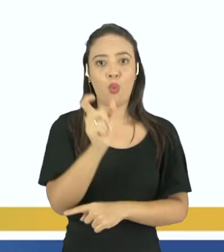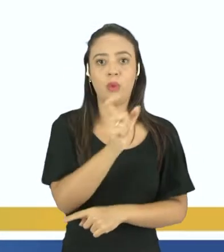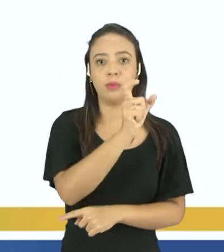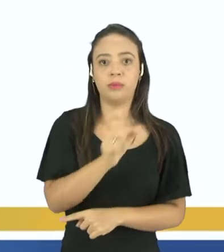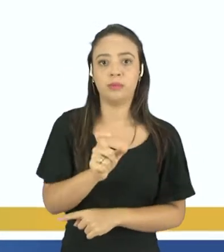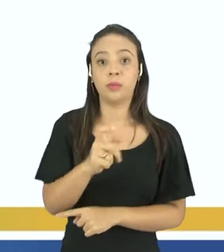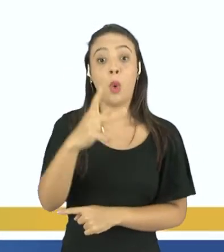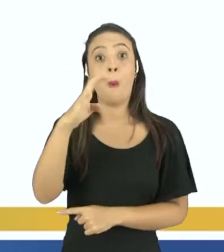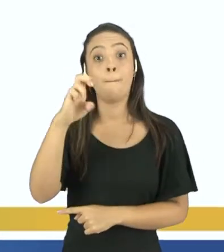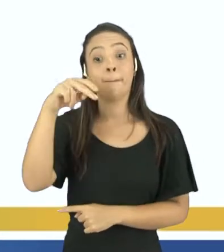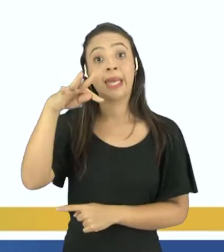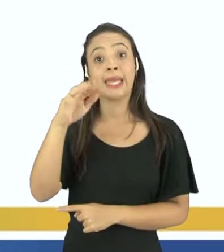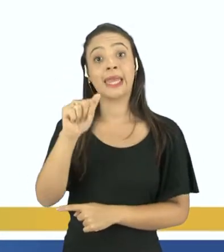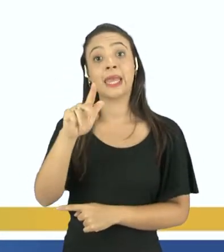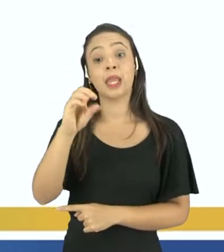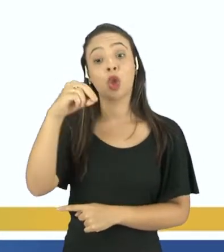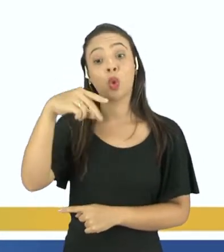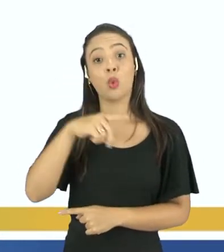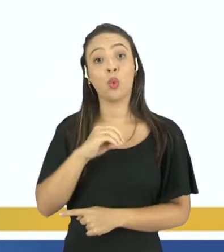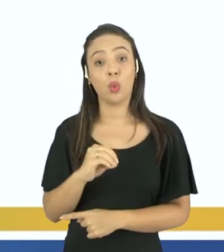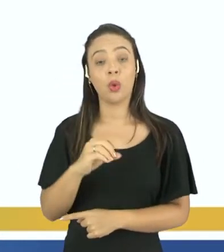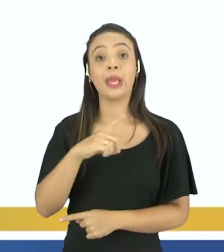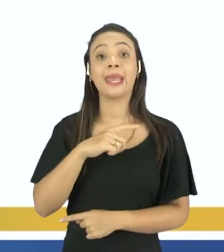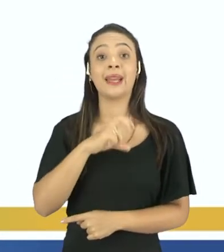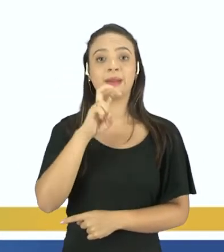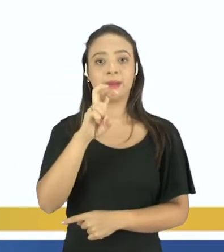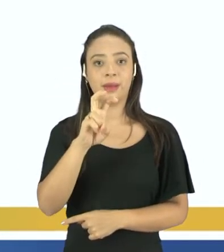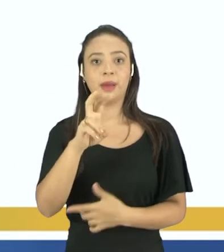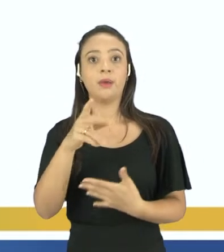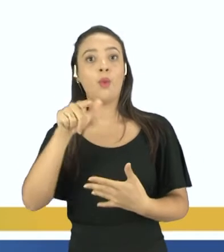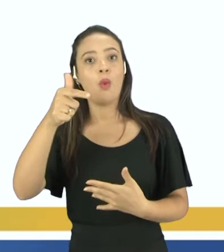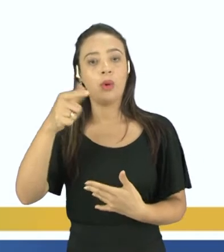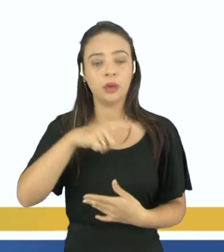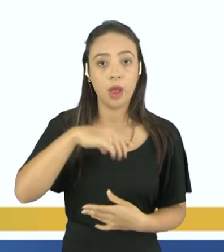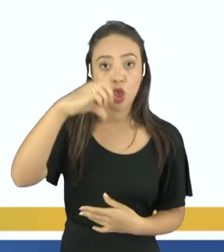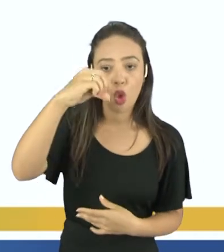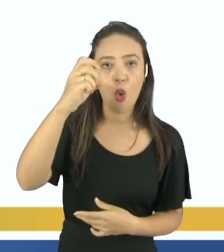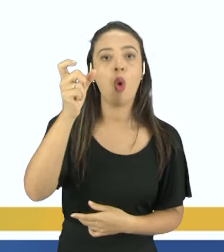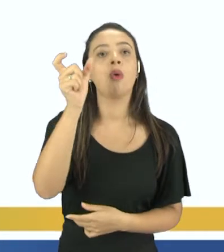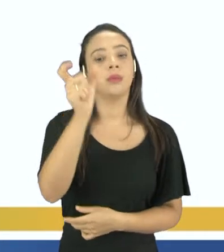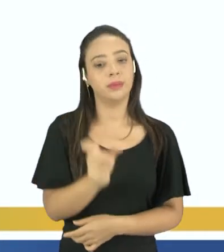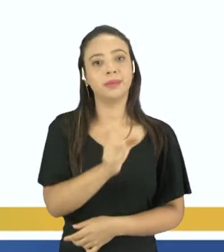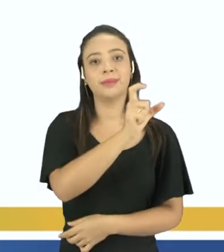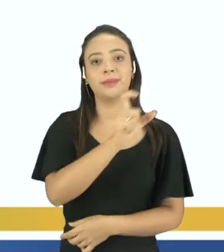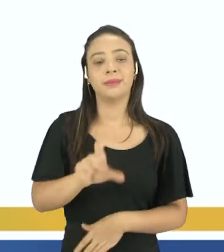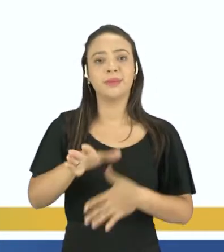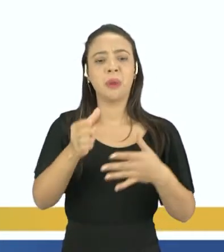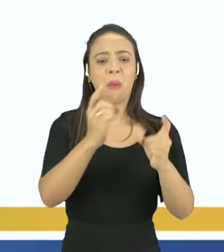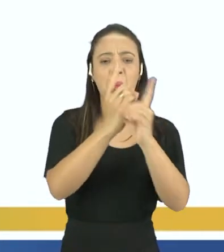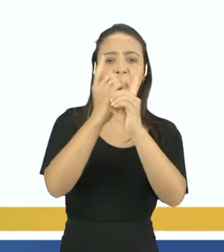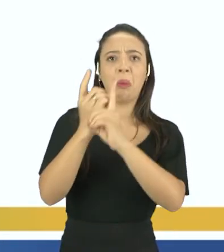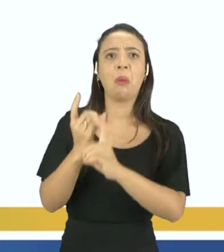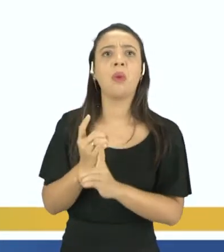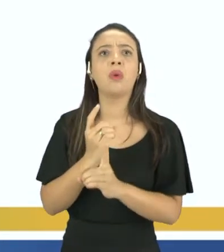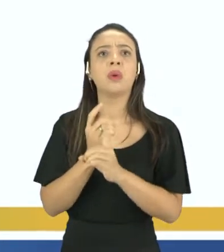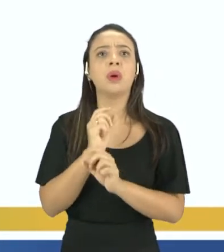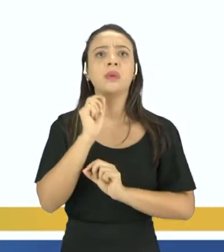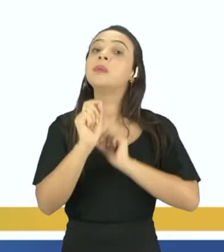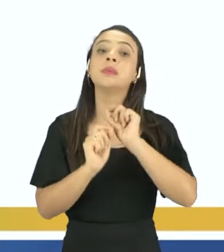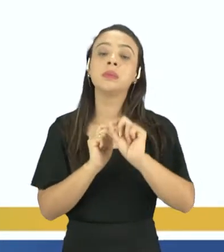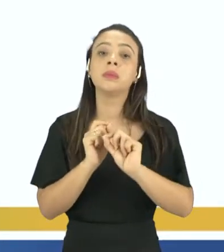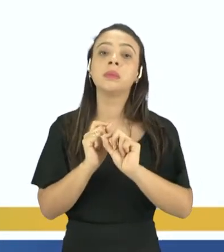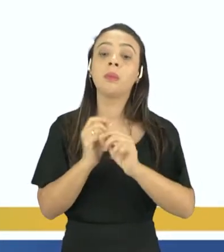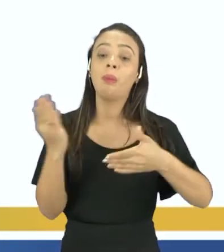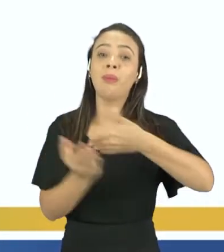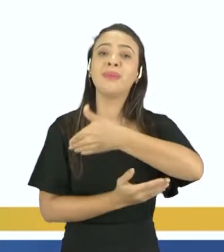o pentágono já tinha 15 e o hexágono já tinha 19 diagonais então encontrar uma relação né